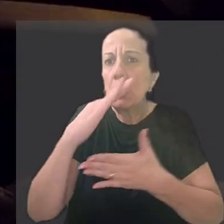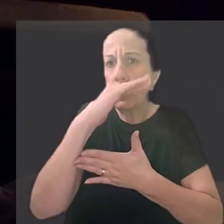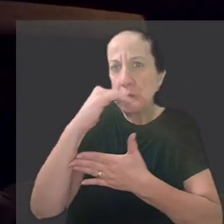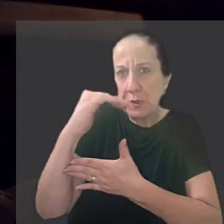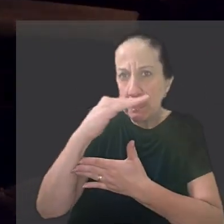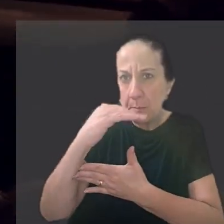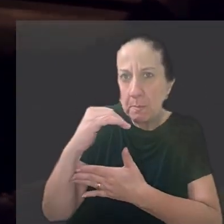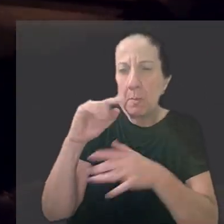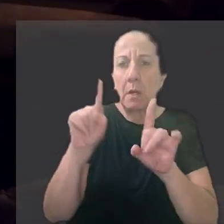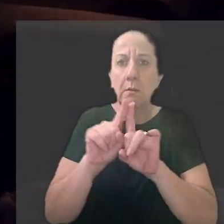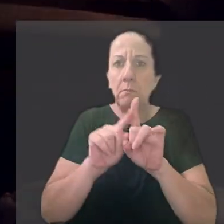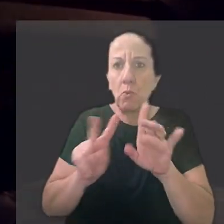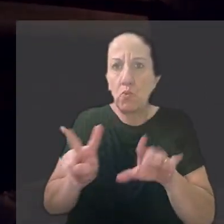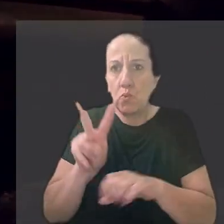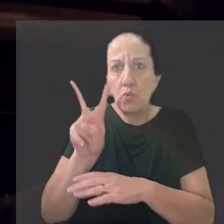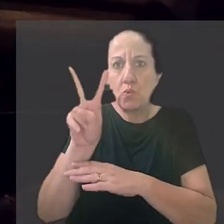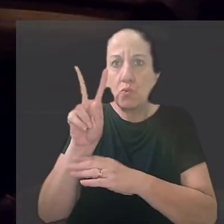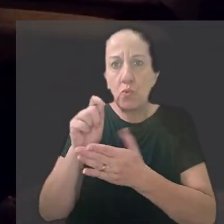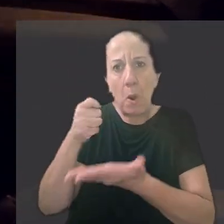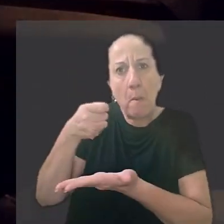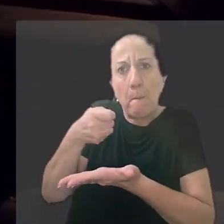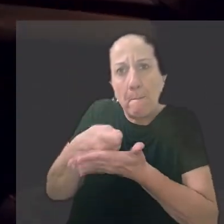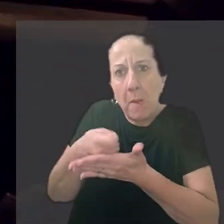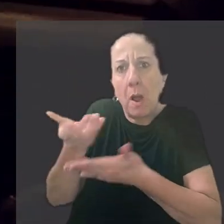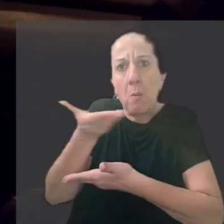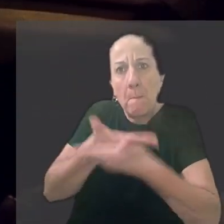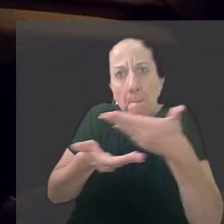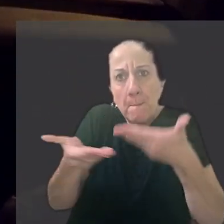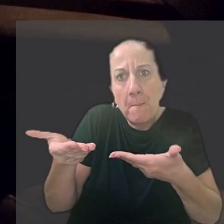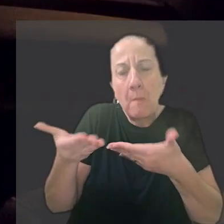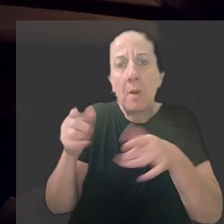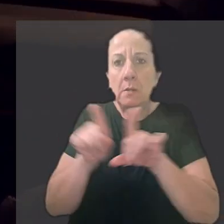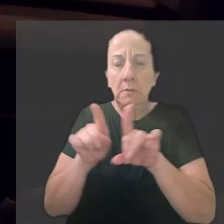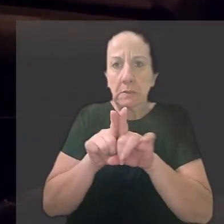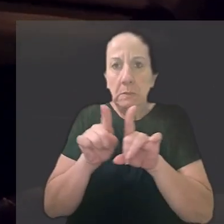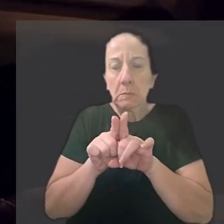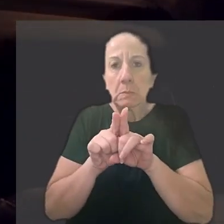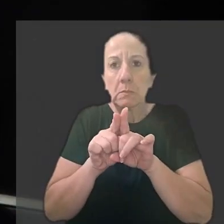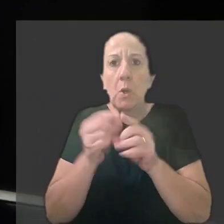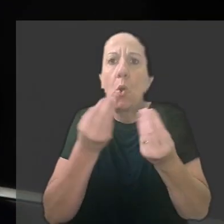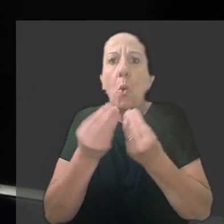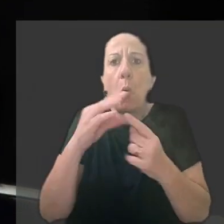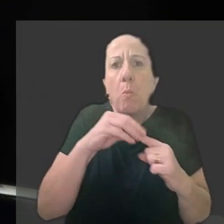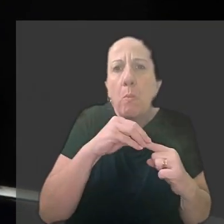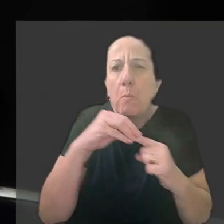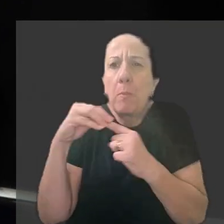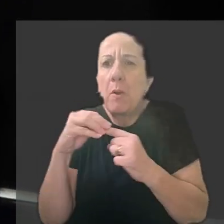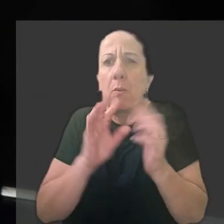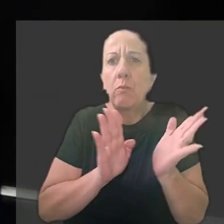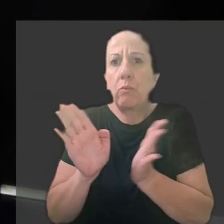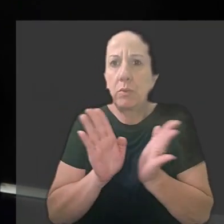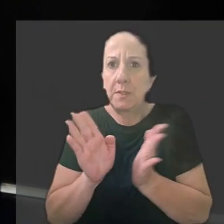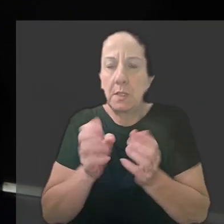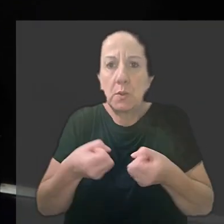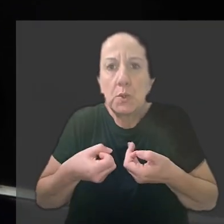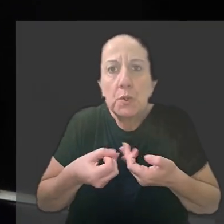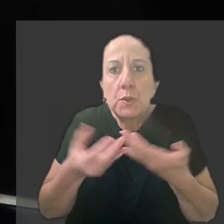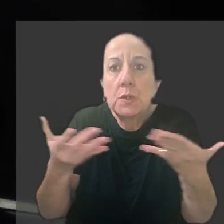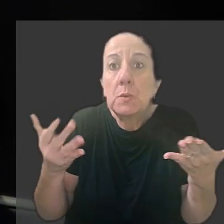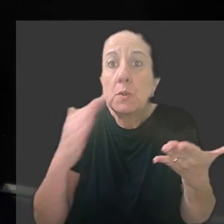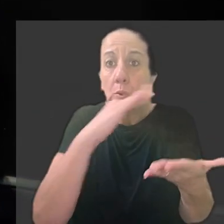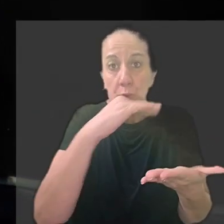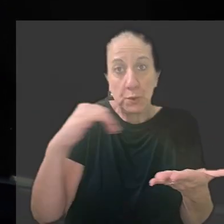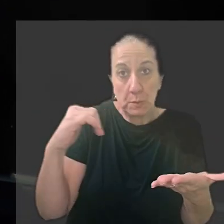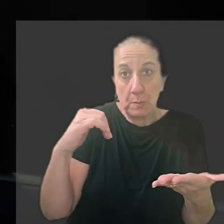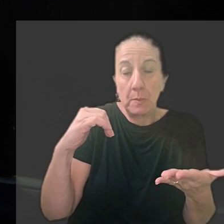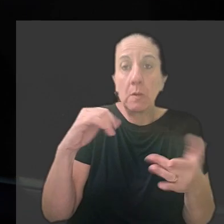como distribuição de chamadas, definição de valores a serem cobrados e repassados, restrições ou preferências no acesso